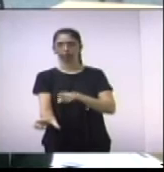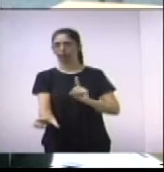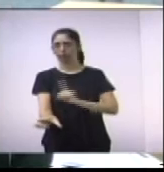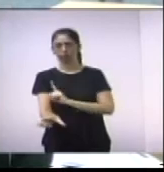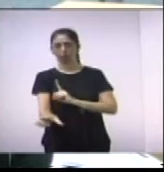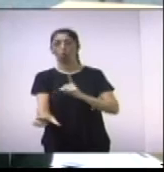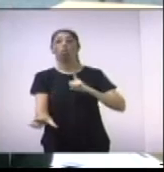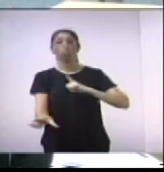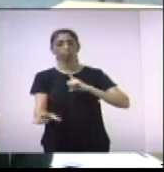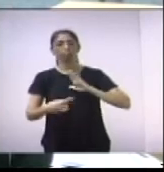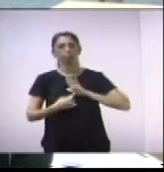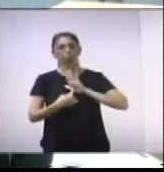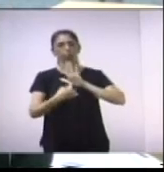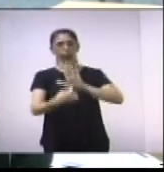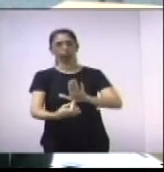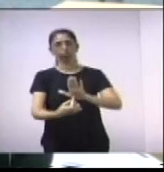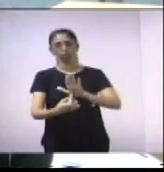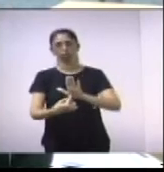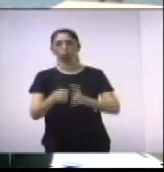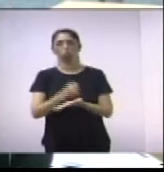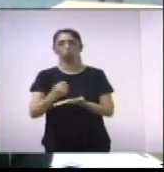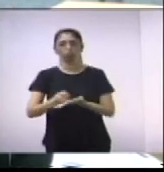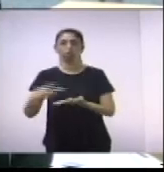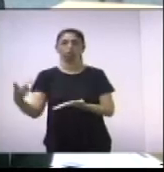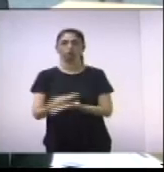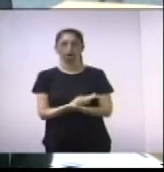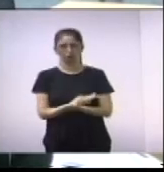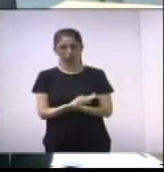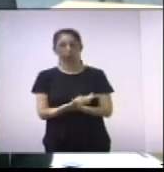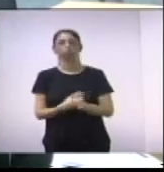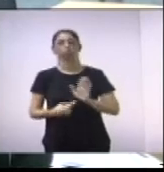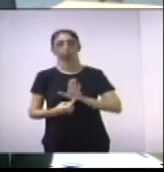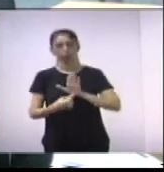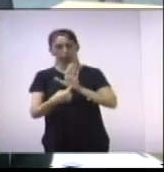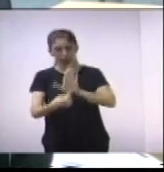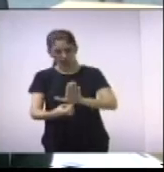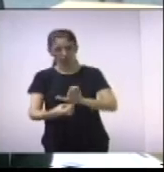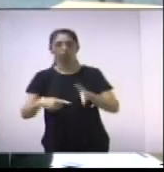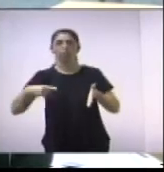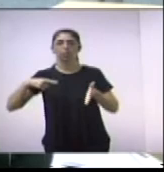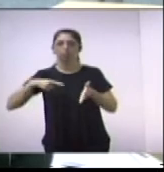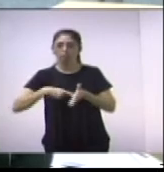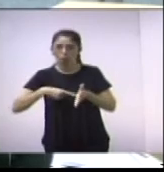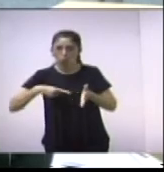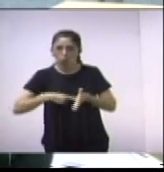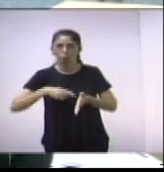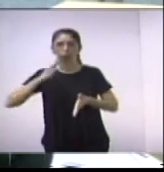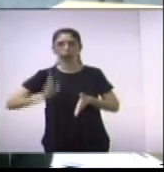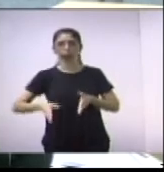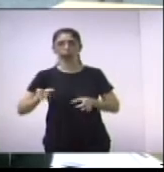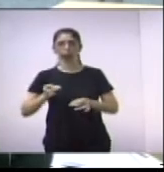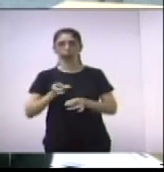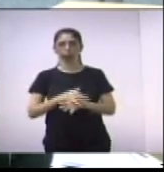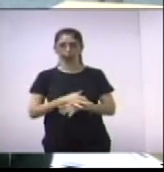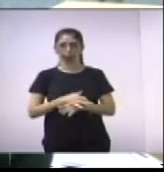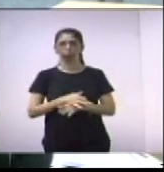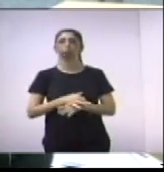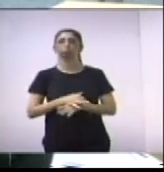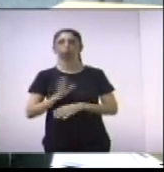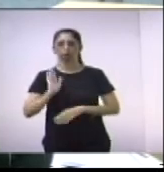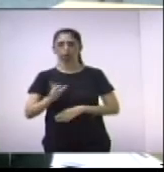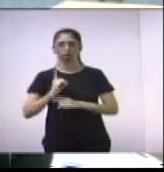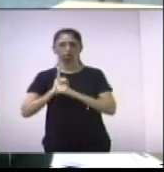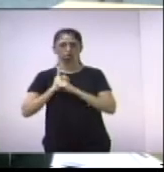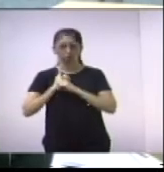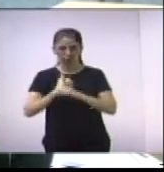uma irregularidade num contrato, essa irregularidade foi denunciada, ela foi, em tese,